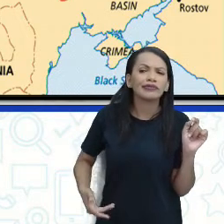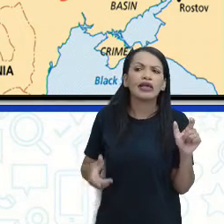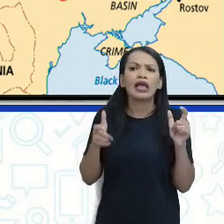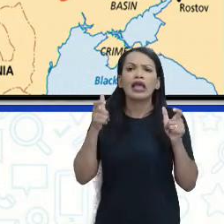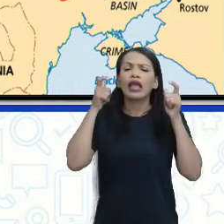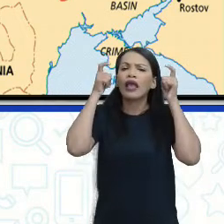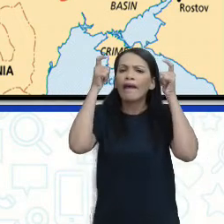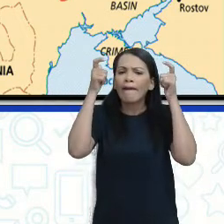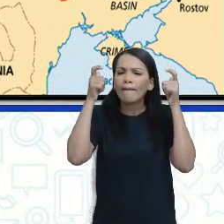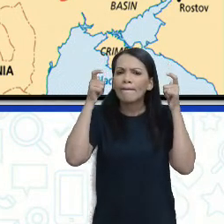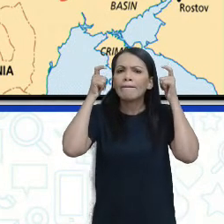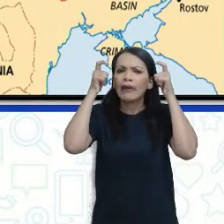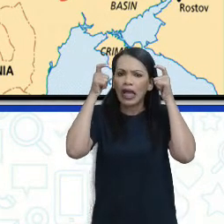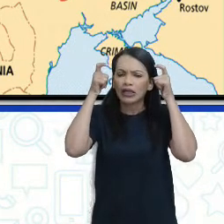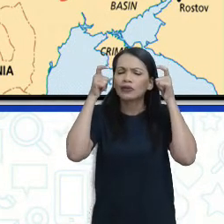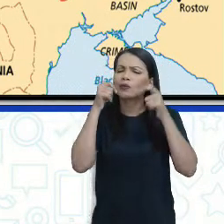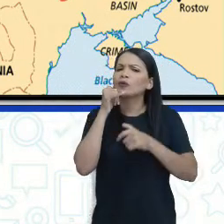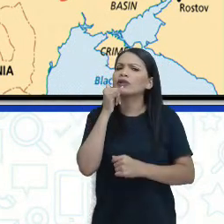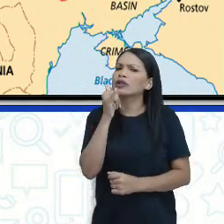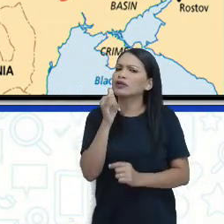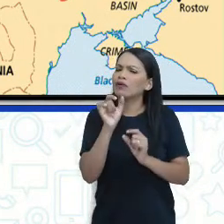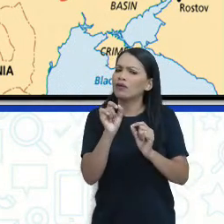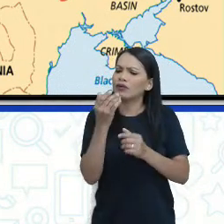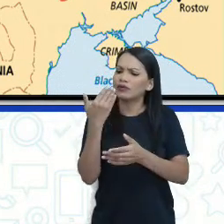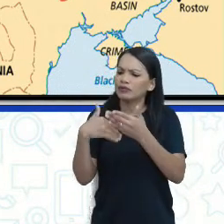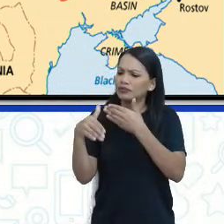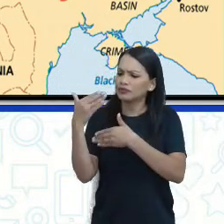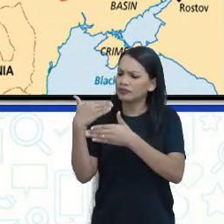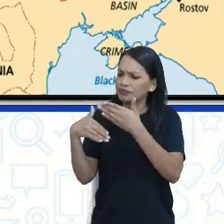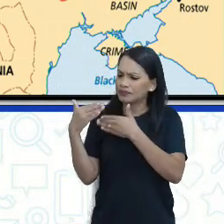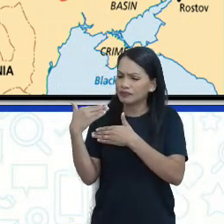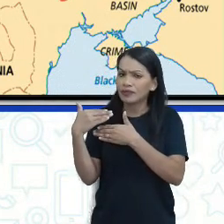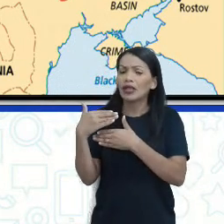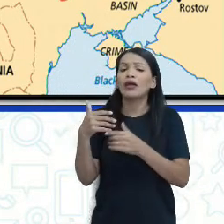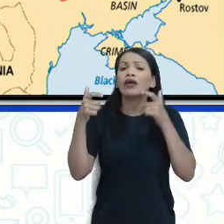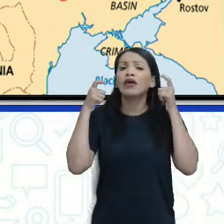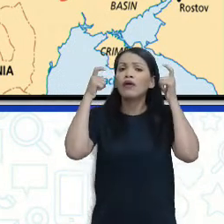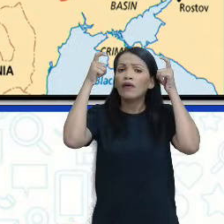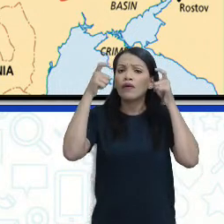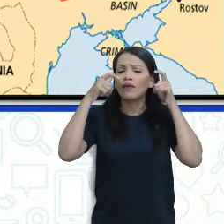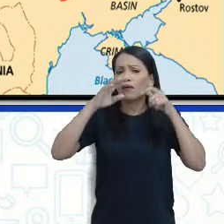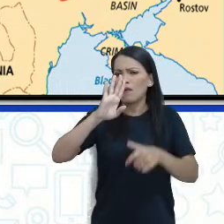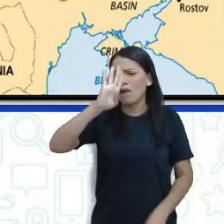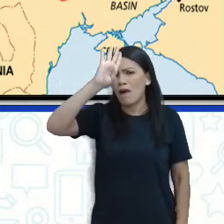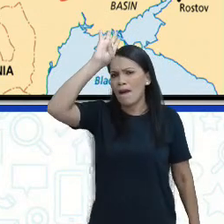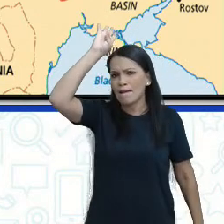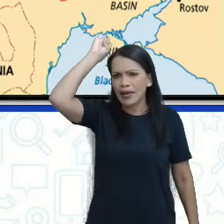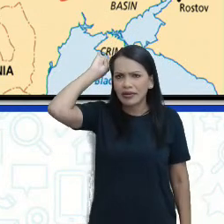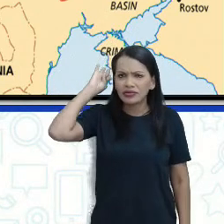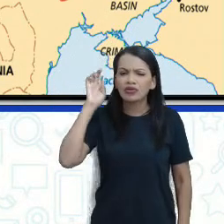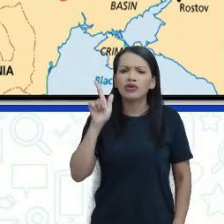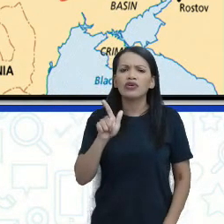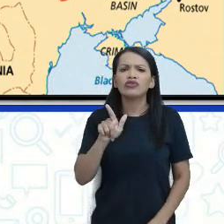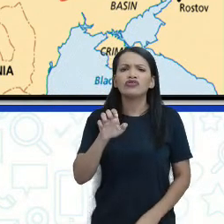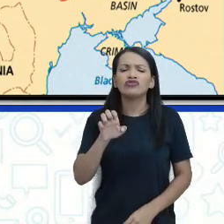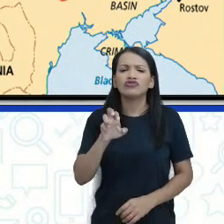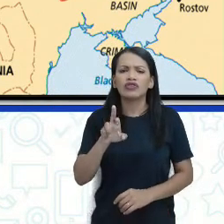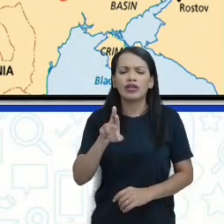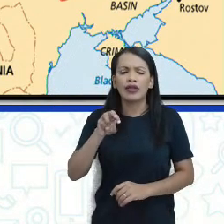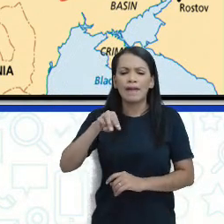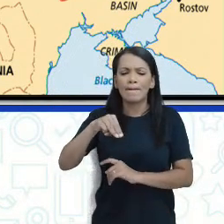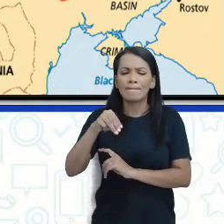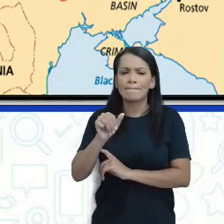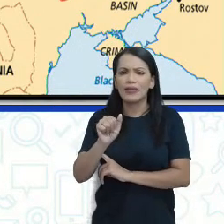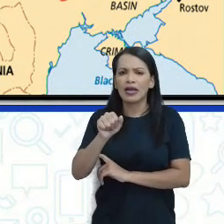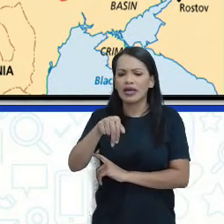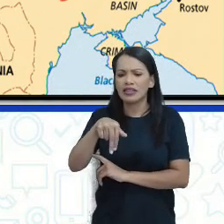Império, que a gente dizia, né, o Sacro Império Romano Germânico, né, onde a gente tinha ali o Frederico